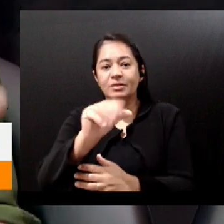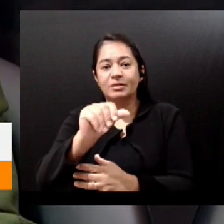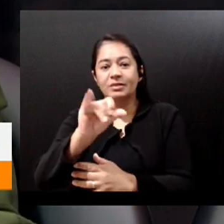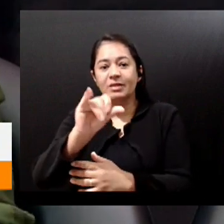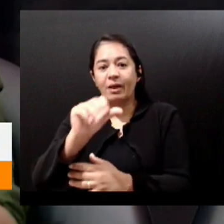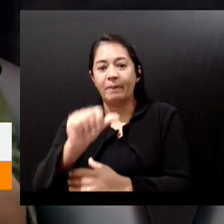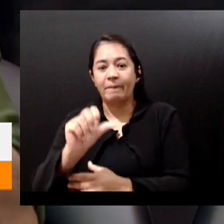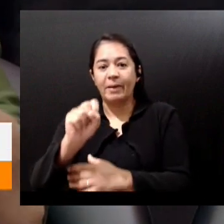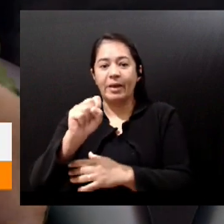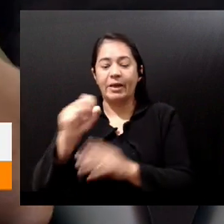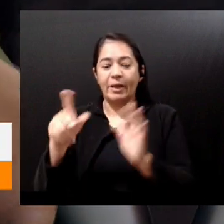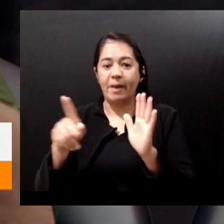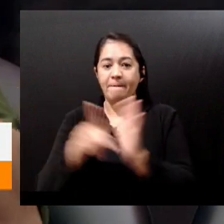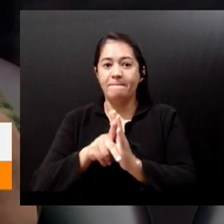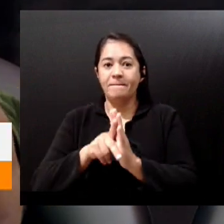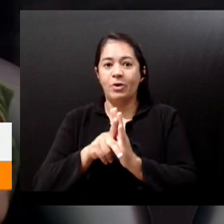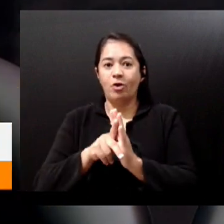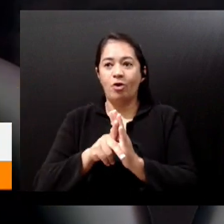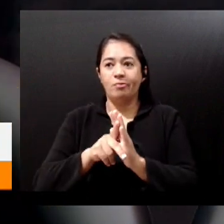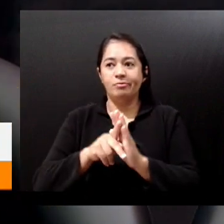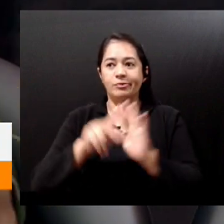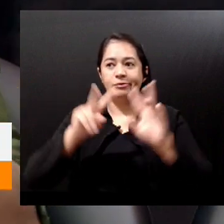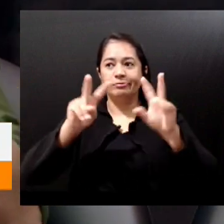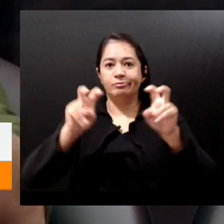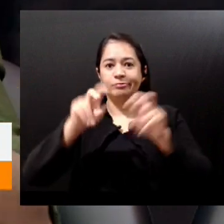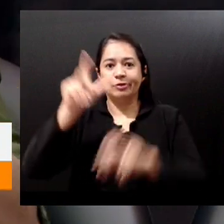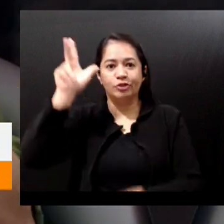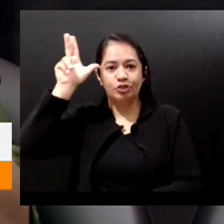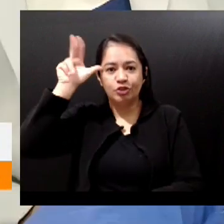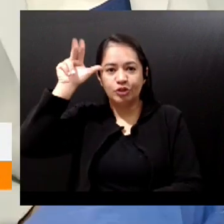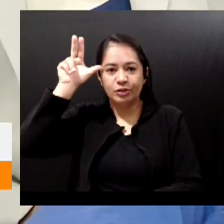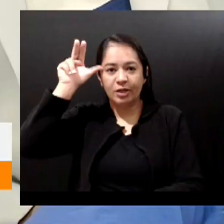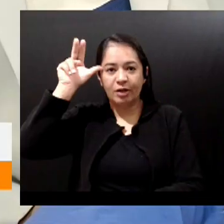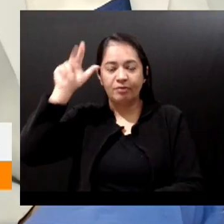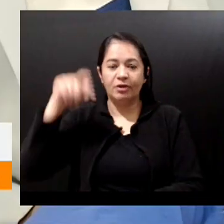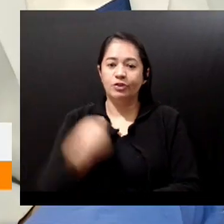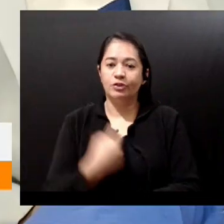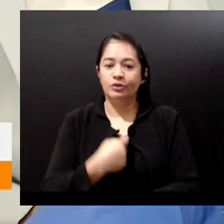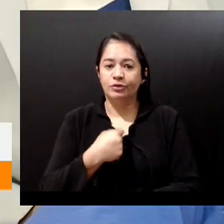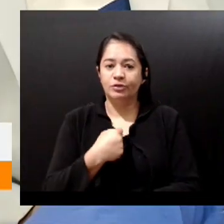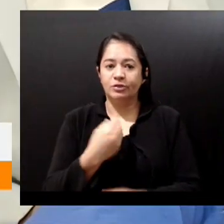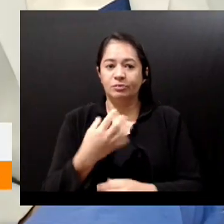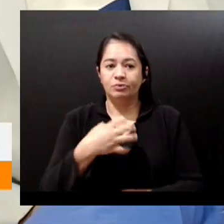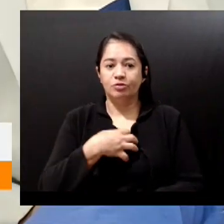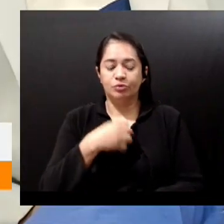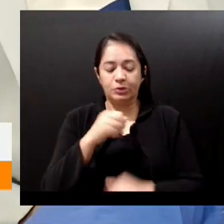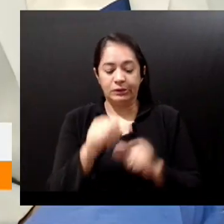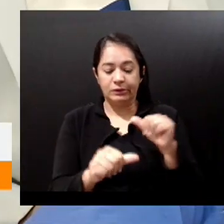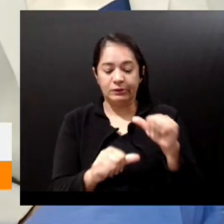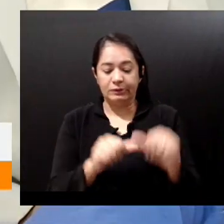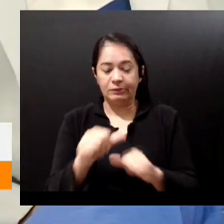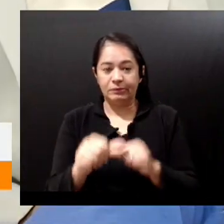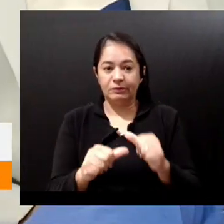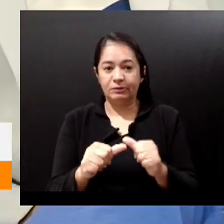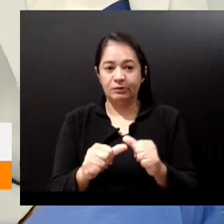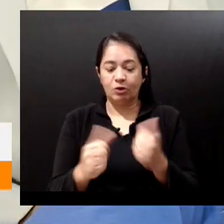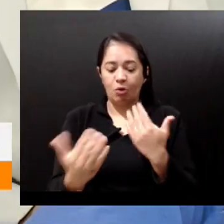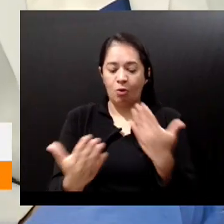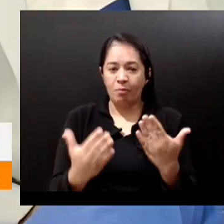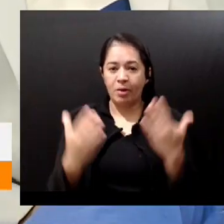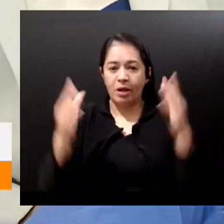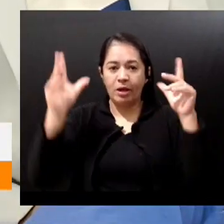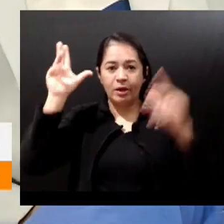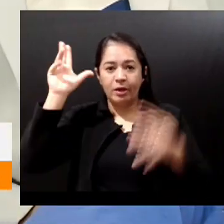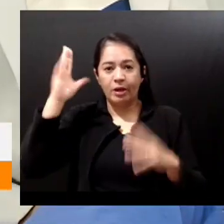perfeito. áreas e tal. Quer dizer, nós fomos transformados de alguma maneira com essa ideia de um animal que está ali para produzir alguma